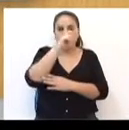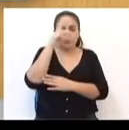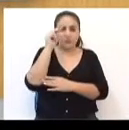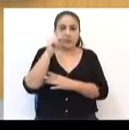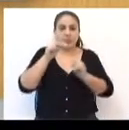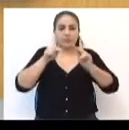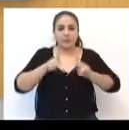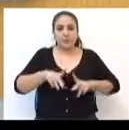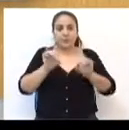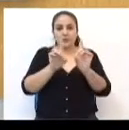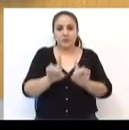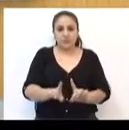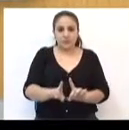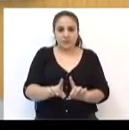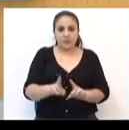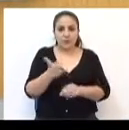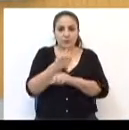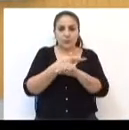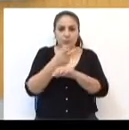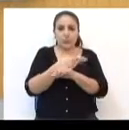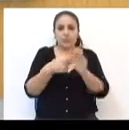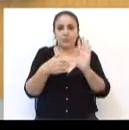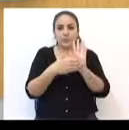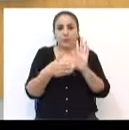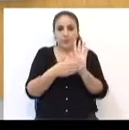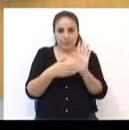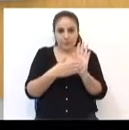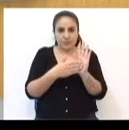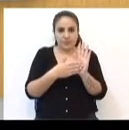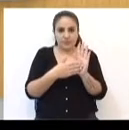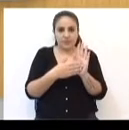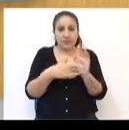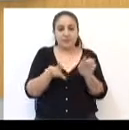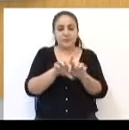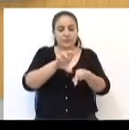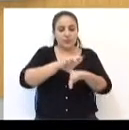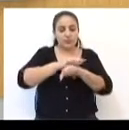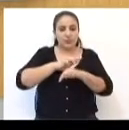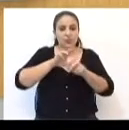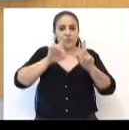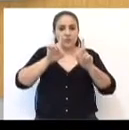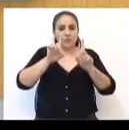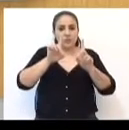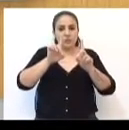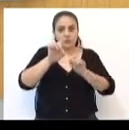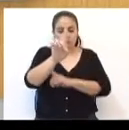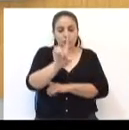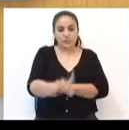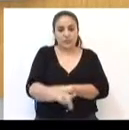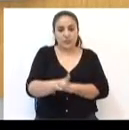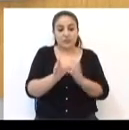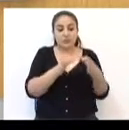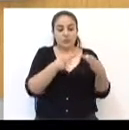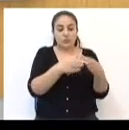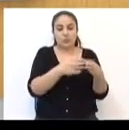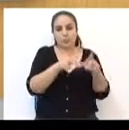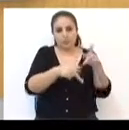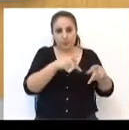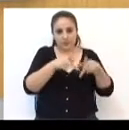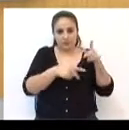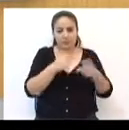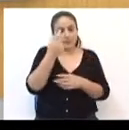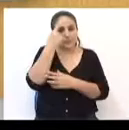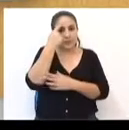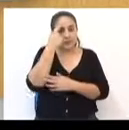da Pessoa com Deficiência busca proporcionar e assegurar os direitos desta parcela da população.